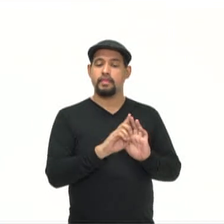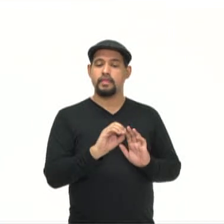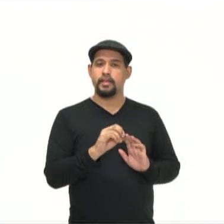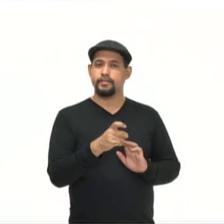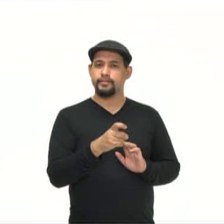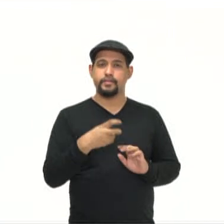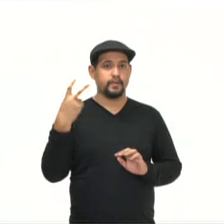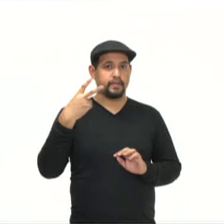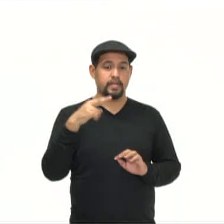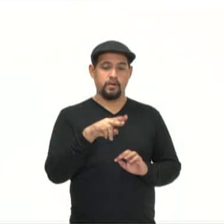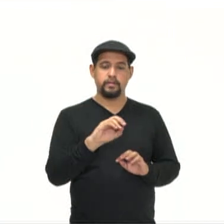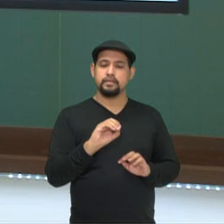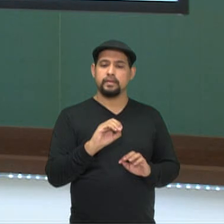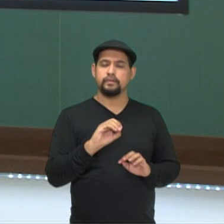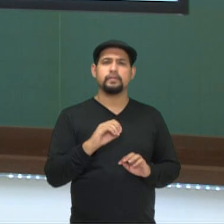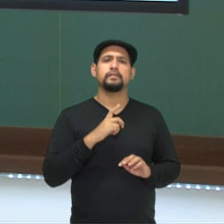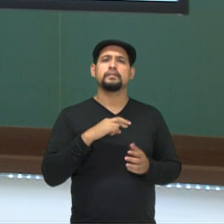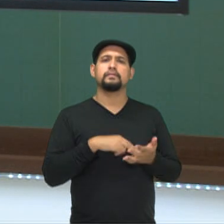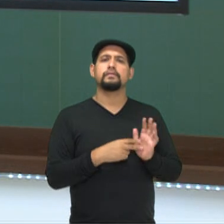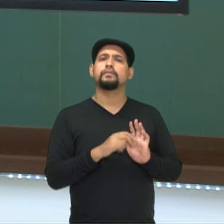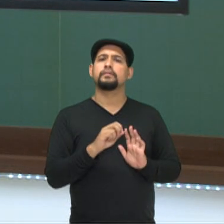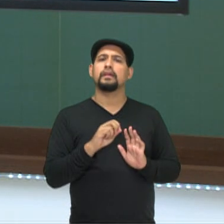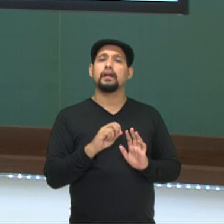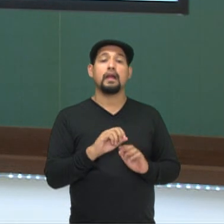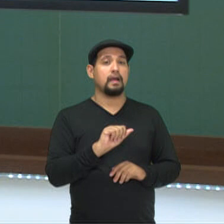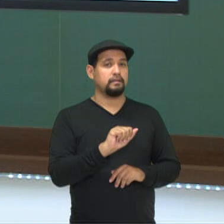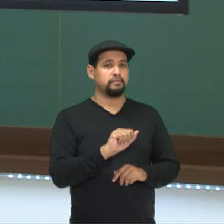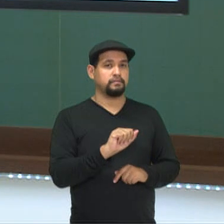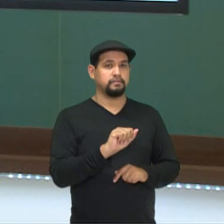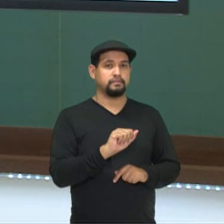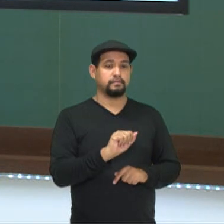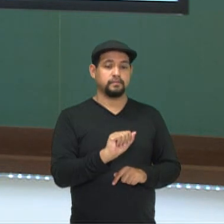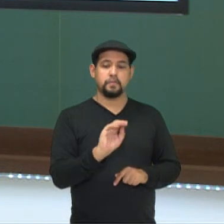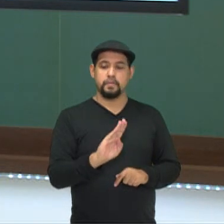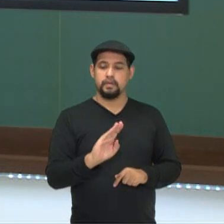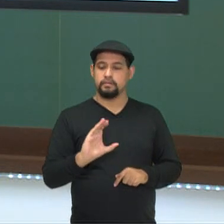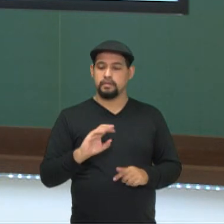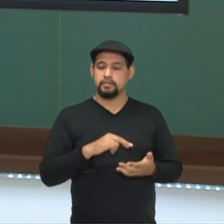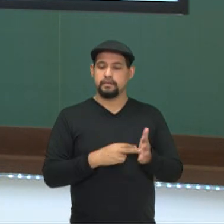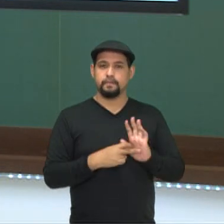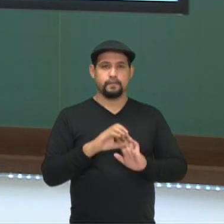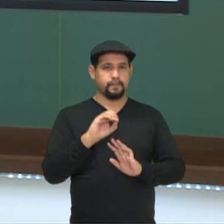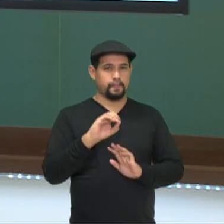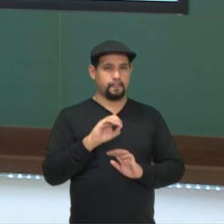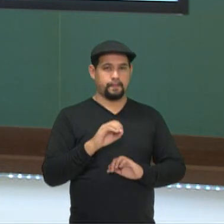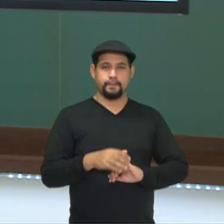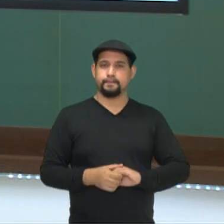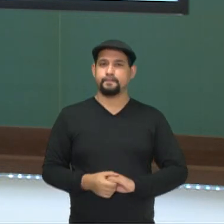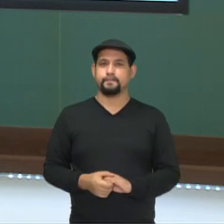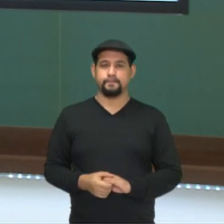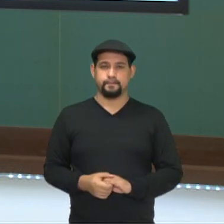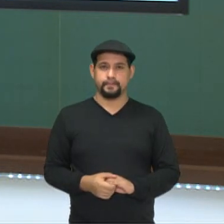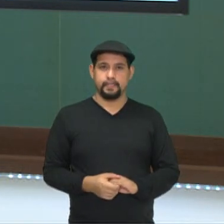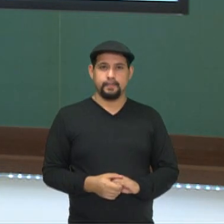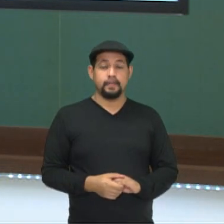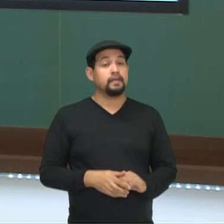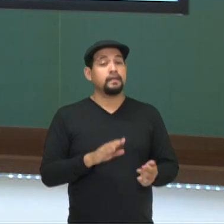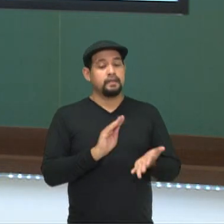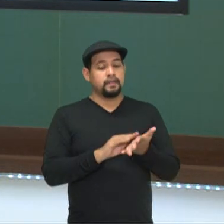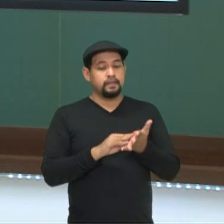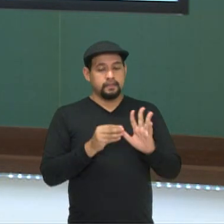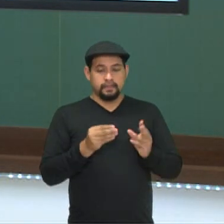10 x ao quadrado igual a zero Então eu só tenho ter e a o beijo você vale zero Ok então